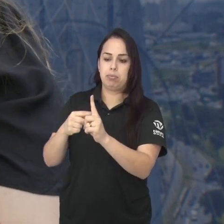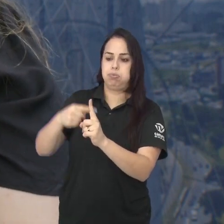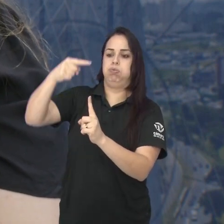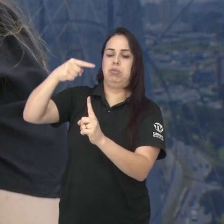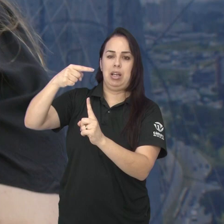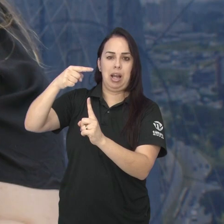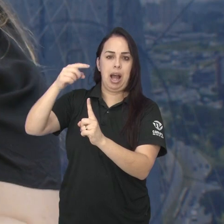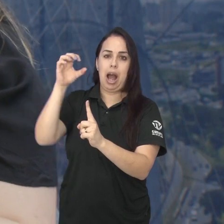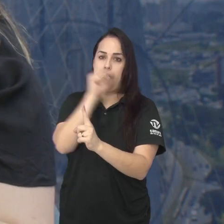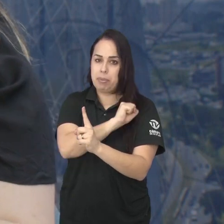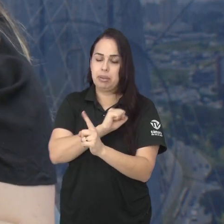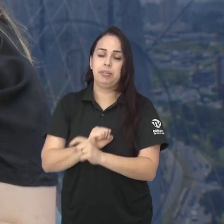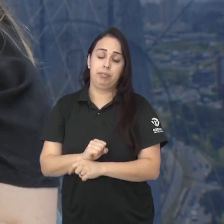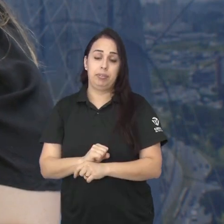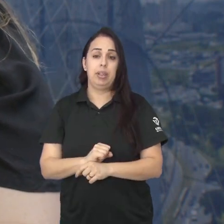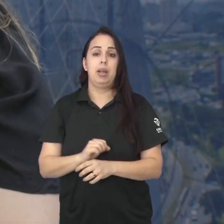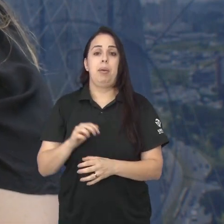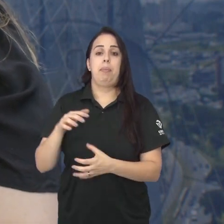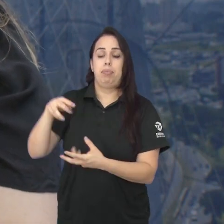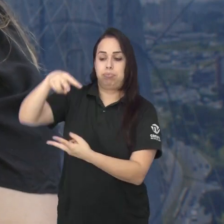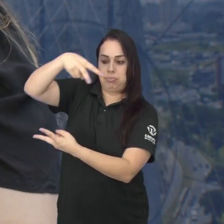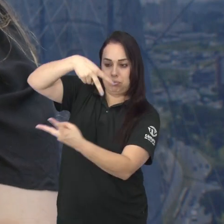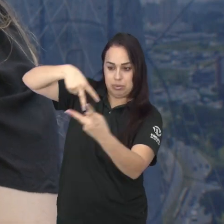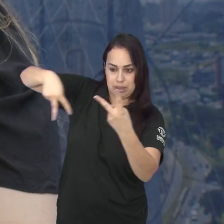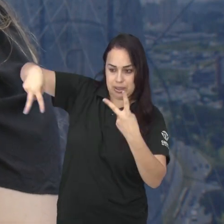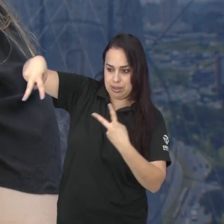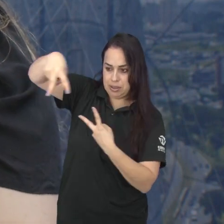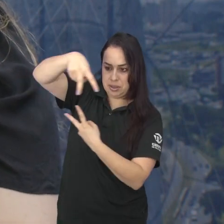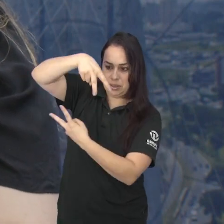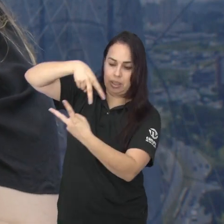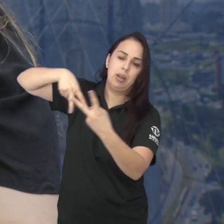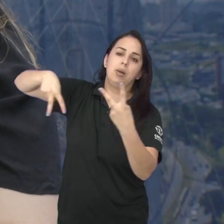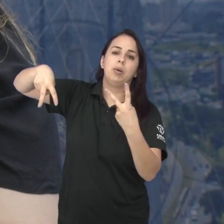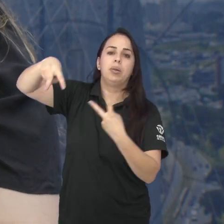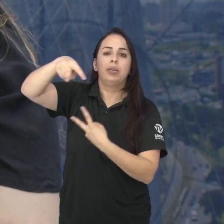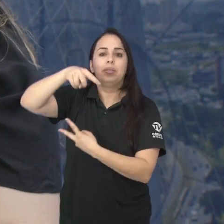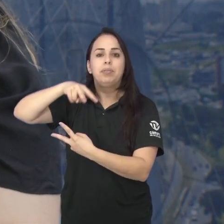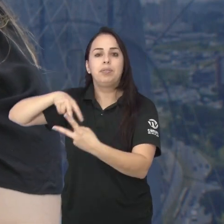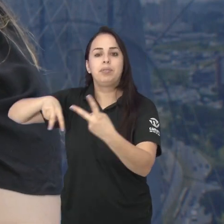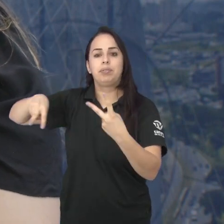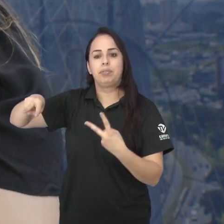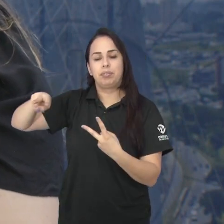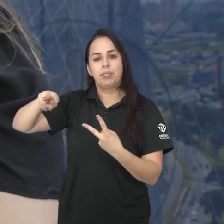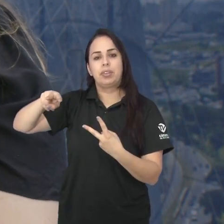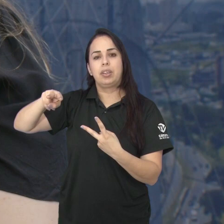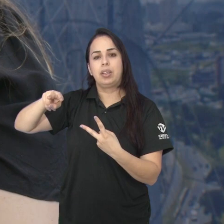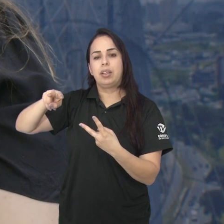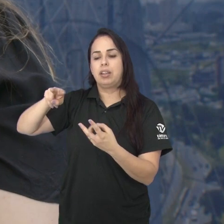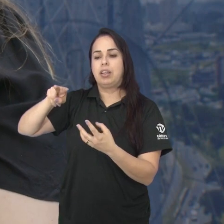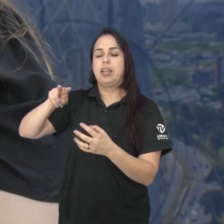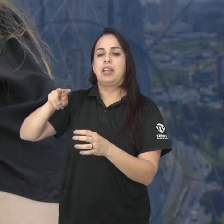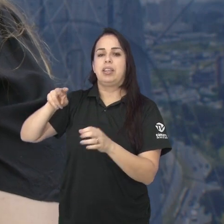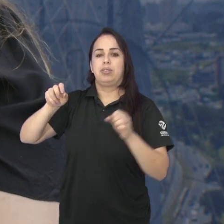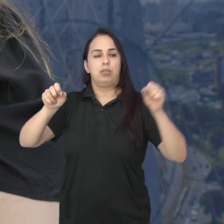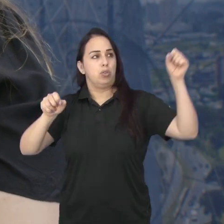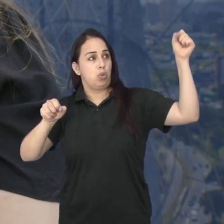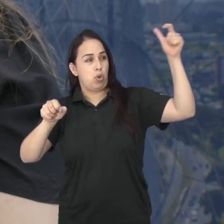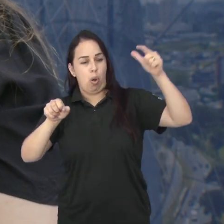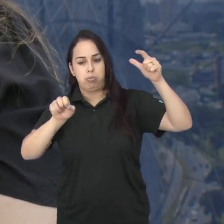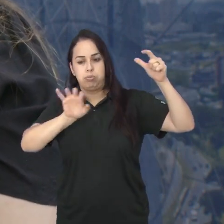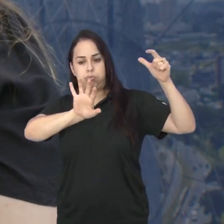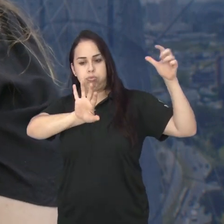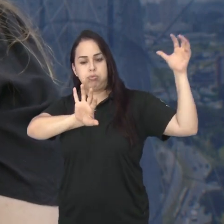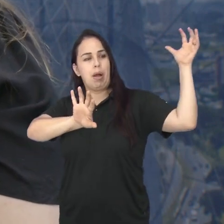de tempo. Então, a atmosfera que nós temos, ela utiliza, além de impedir a radiação que vem